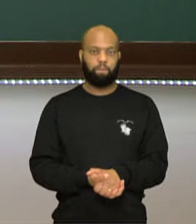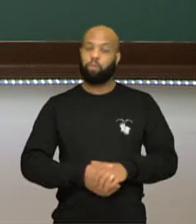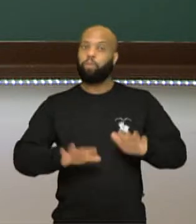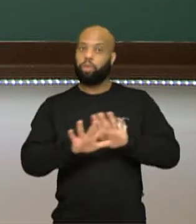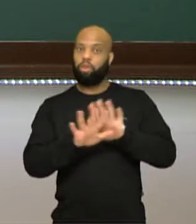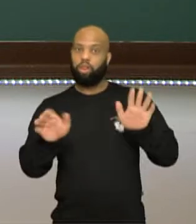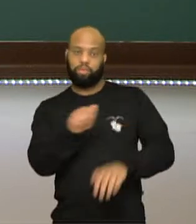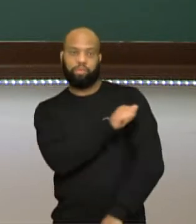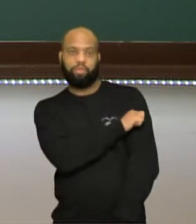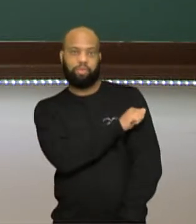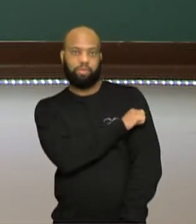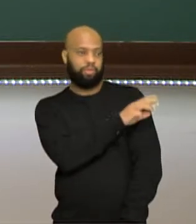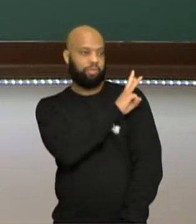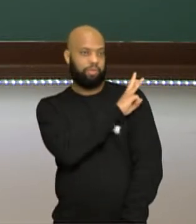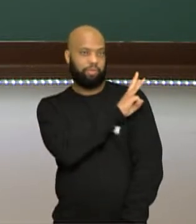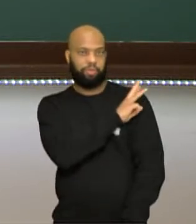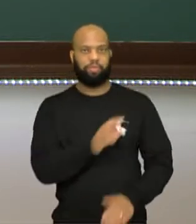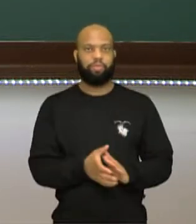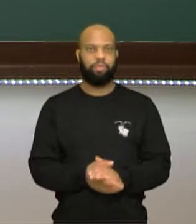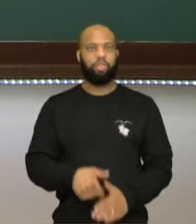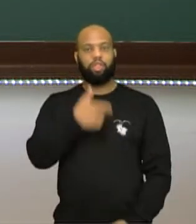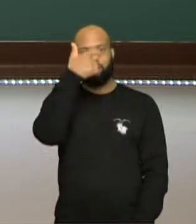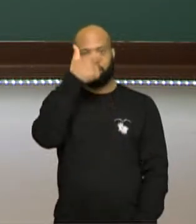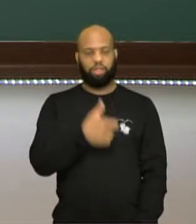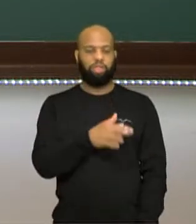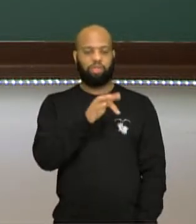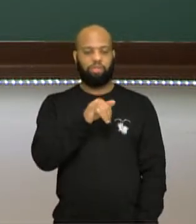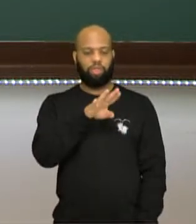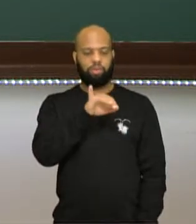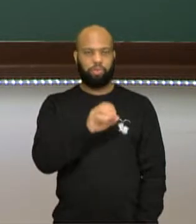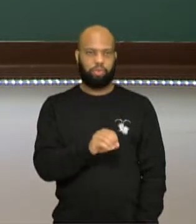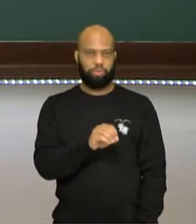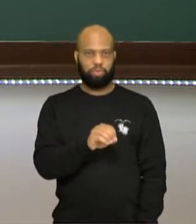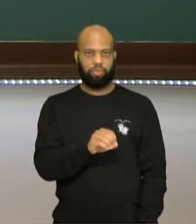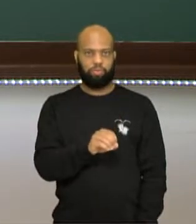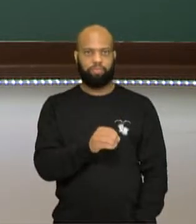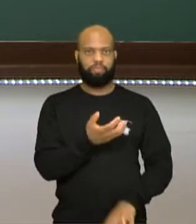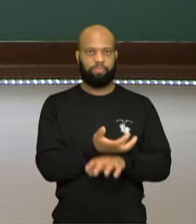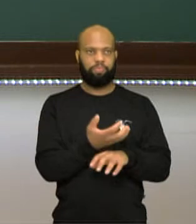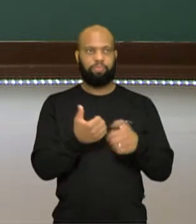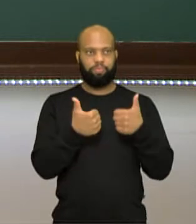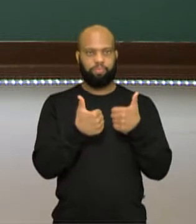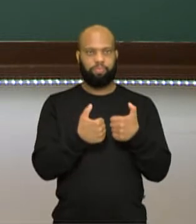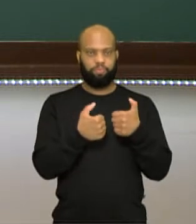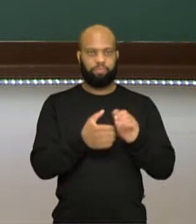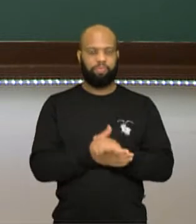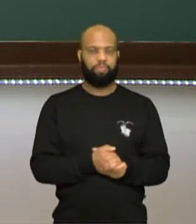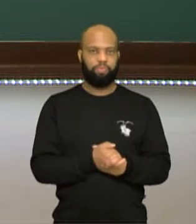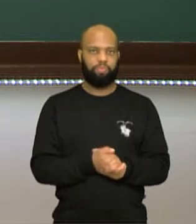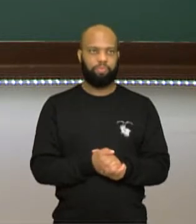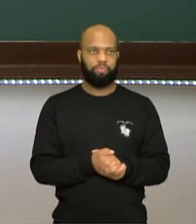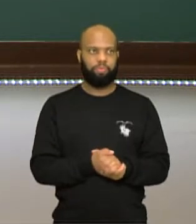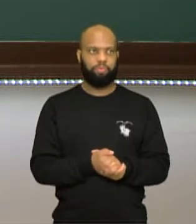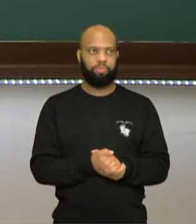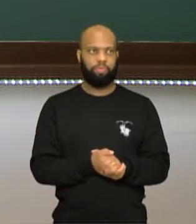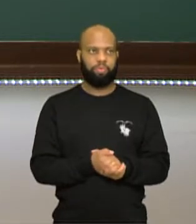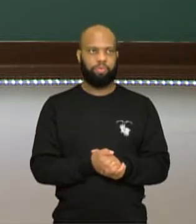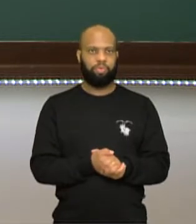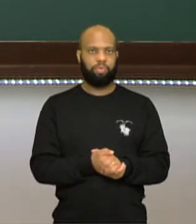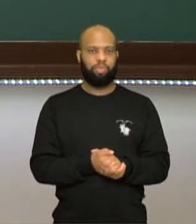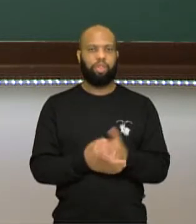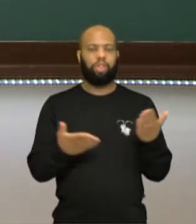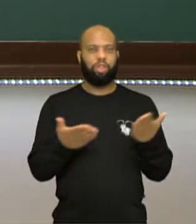olá cidade para terceira série aqui que tá falando e o professor Fábio se vende física é o seguinte gente